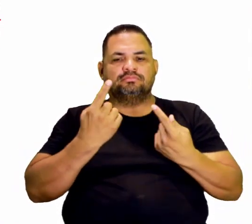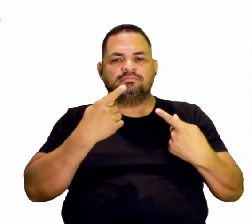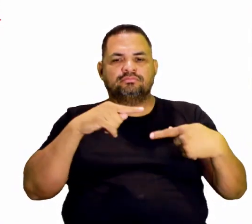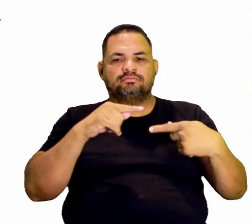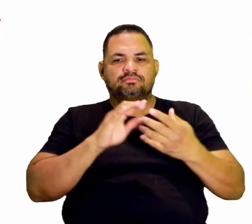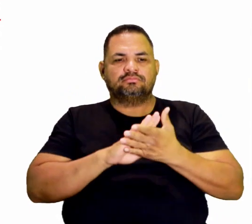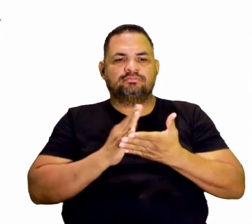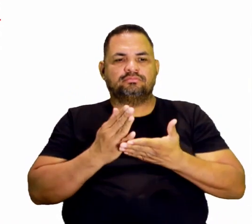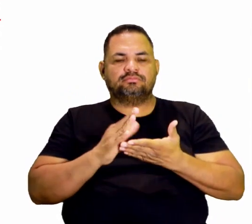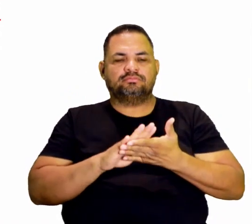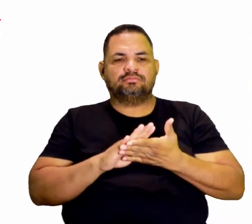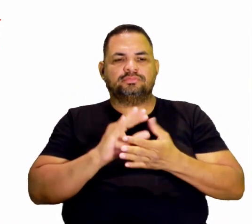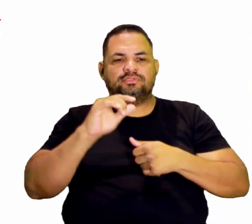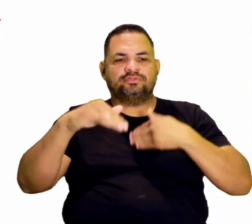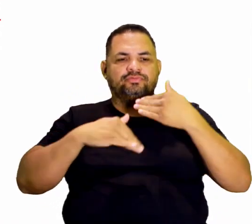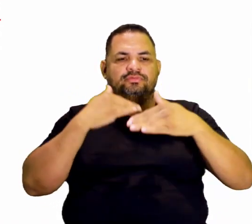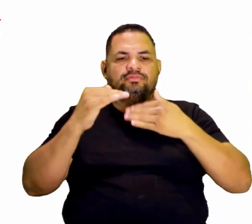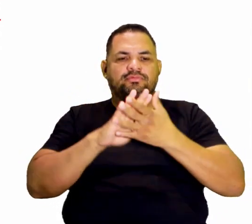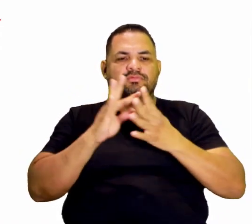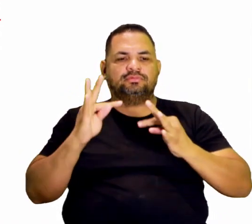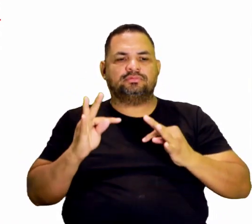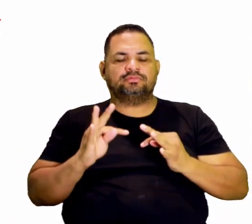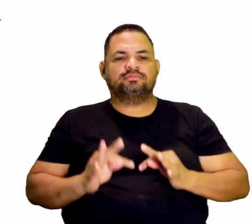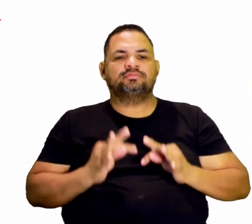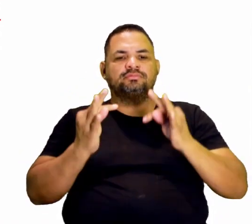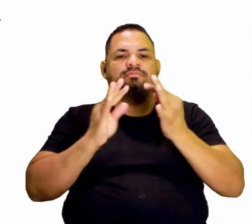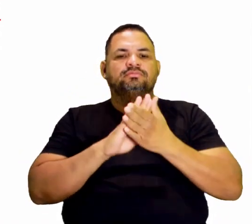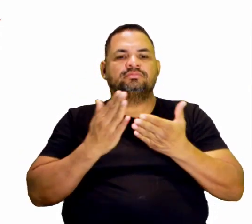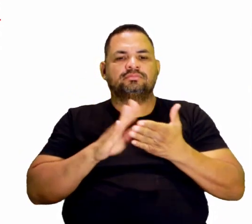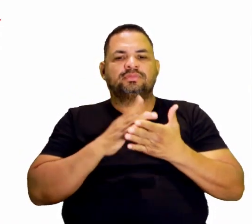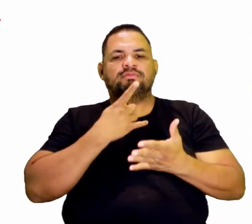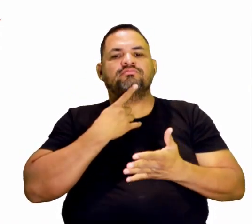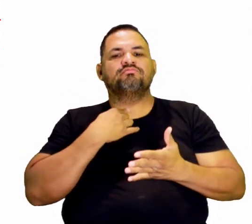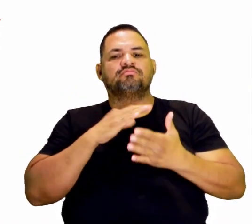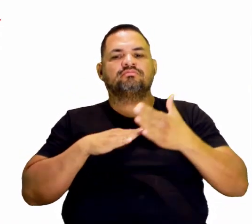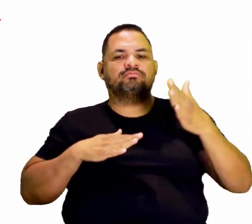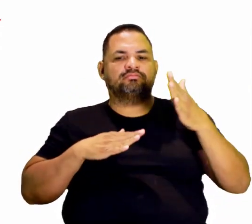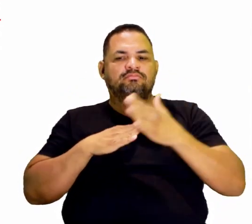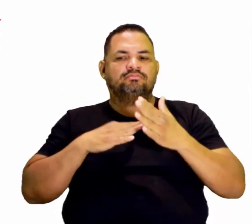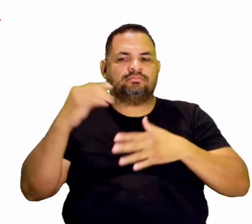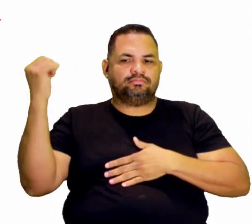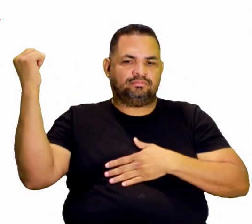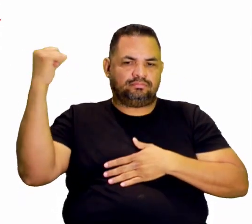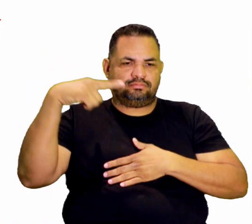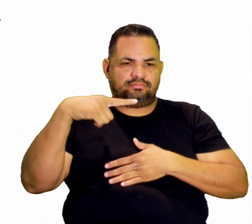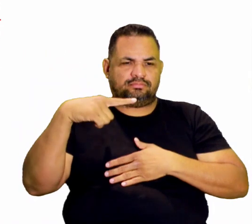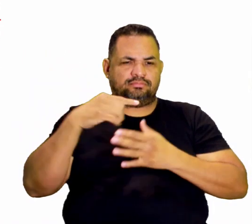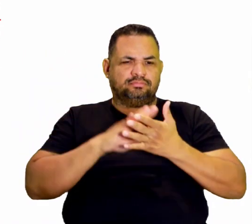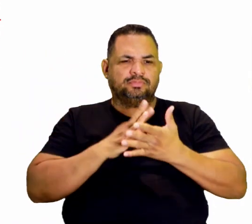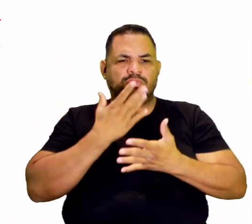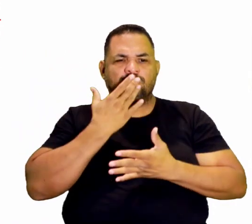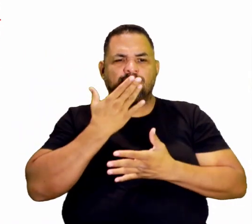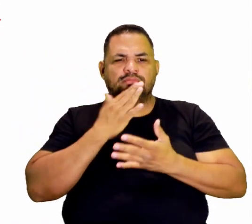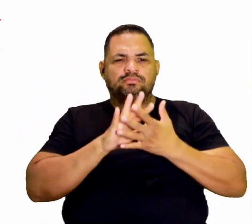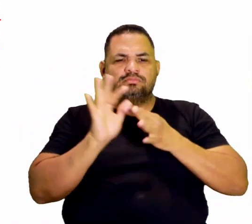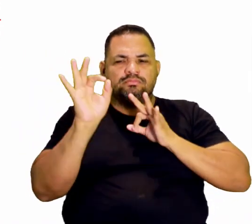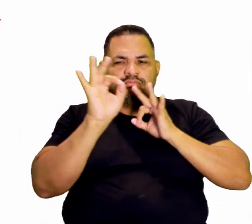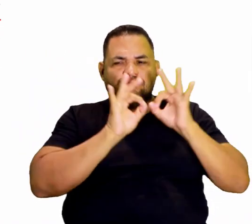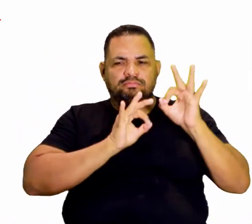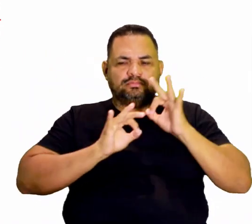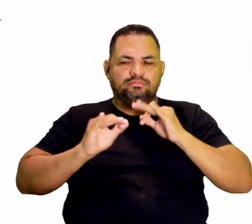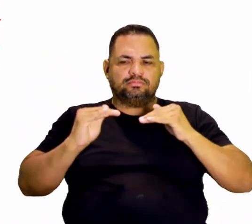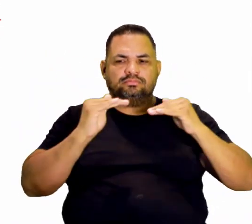conduzidos a esta técnica, atendendo ao seu desejo de um máximo de luminosidade,